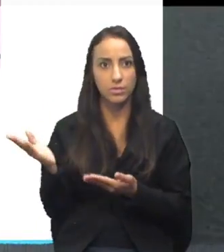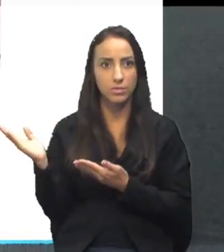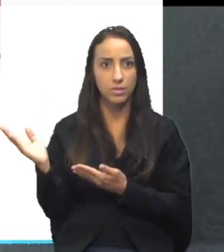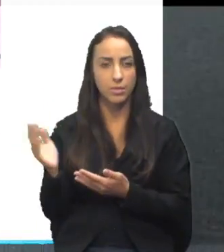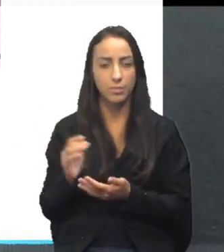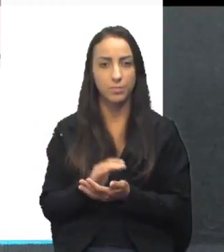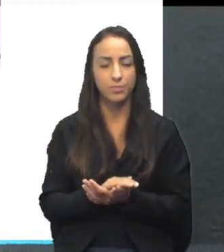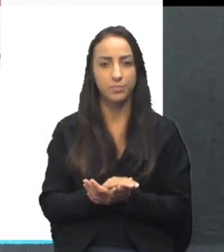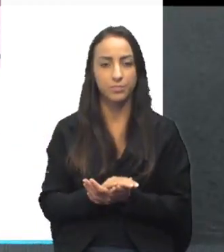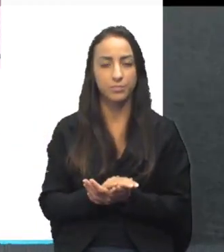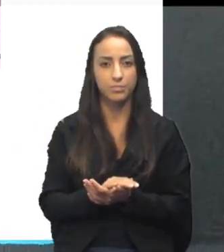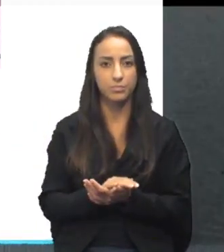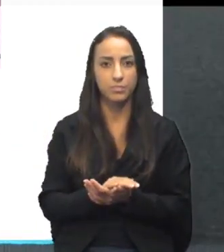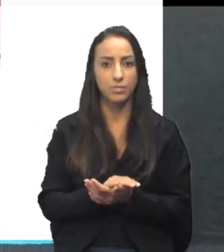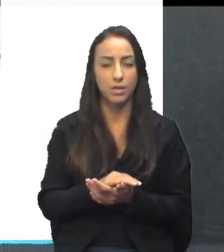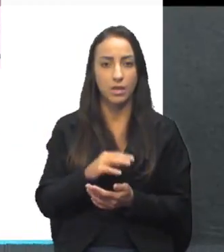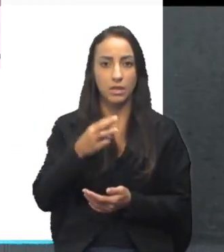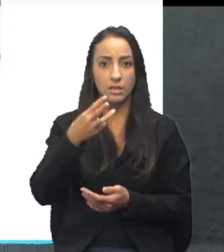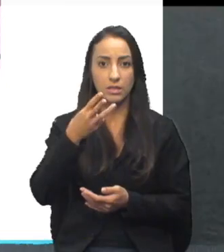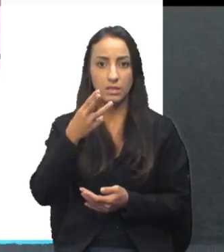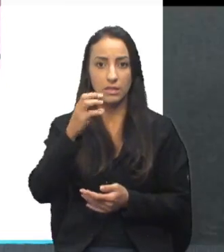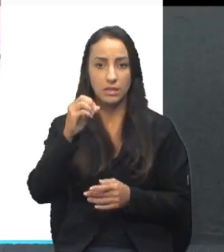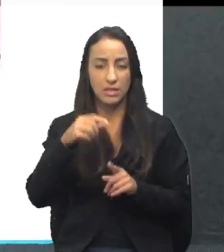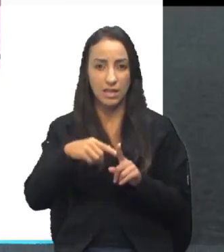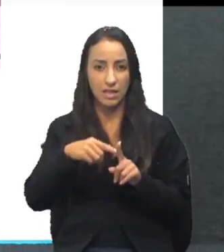Foley baixa, de aproximadamente 30